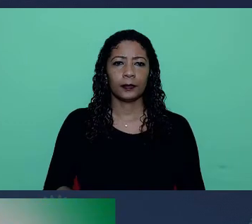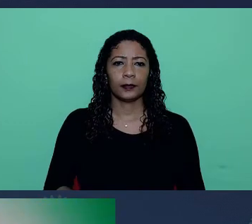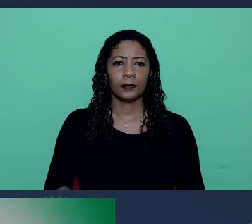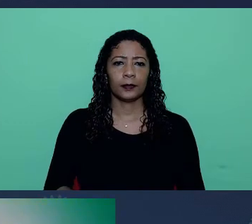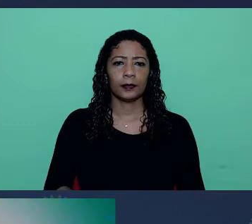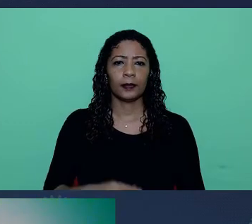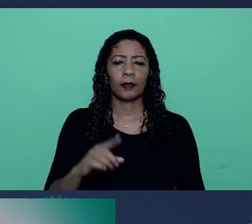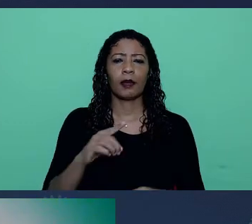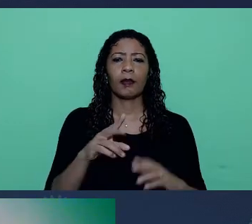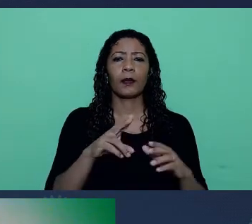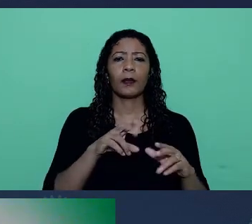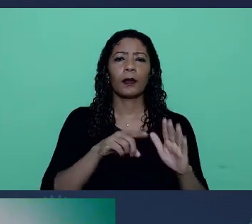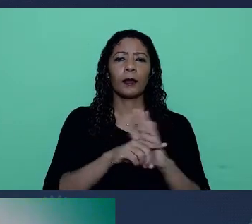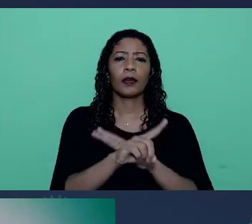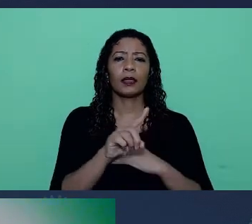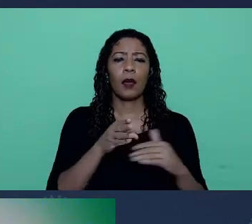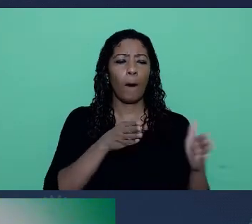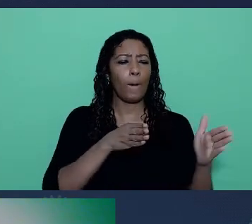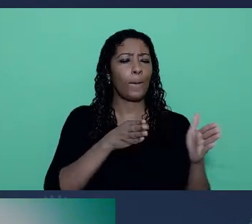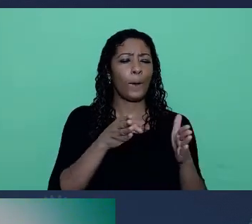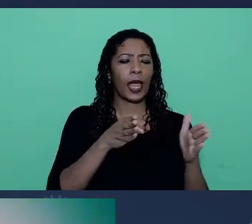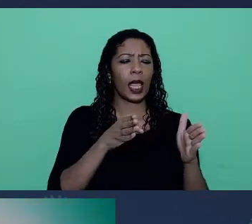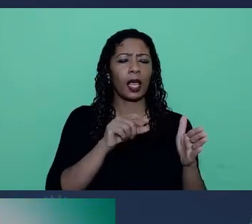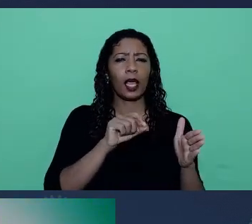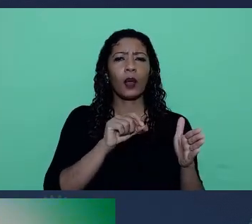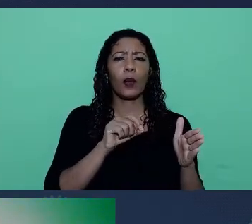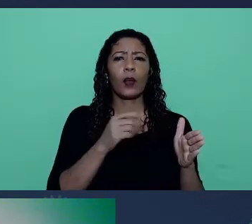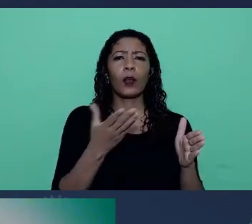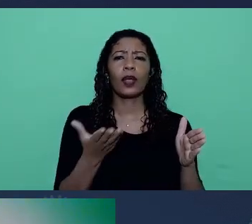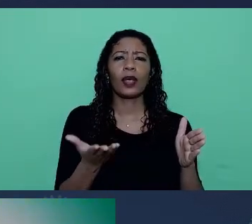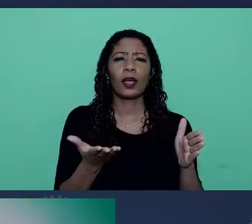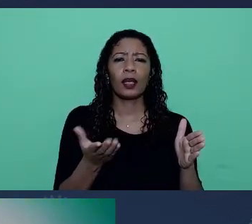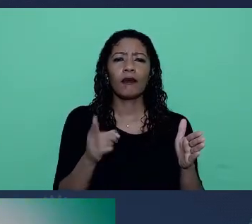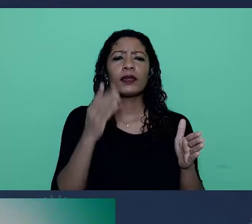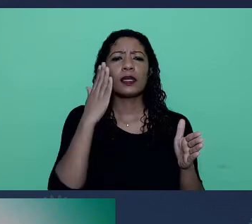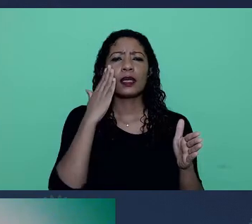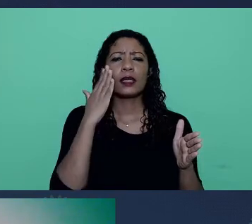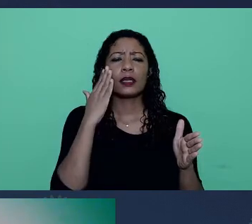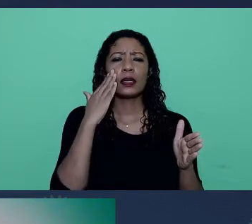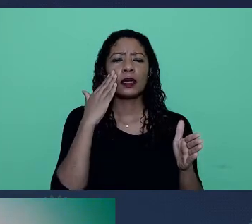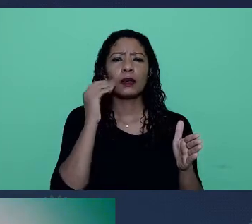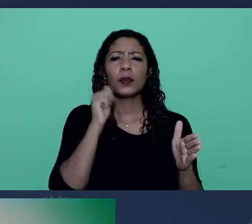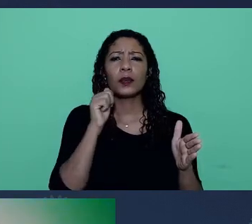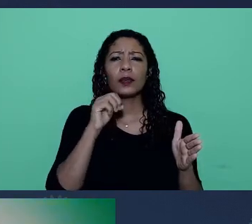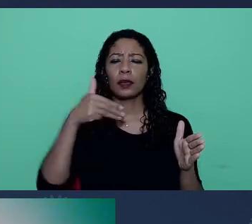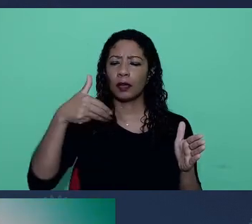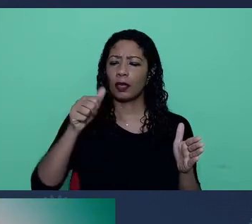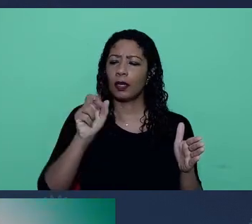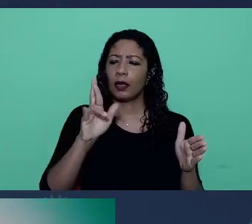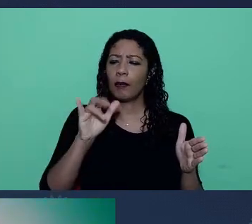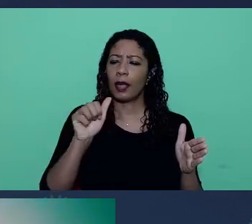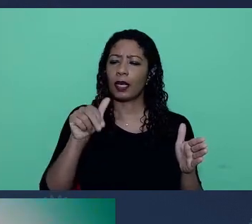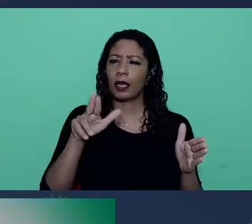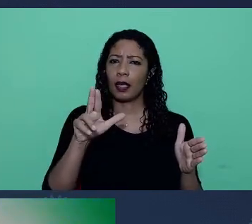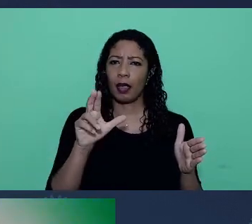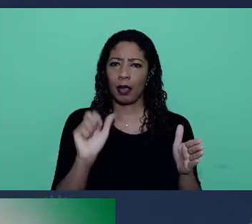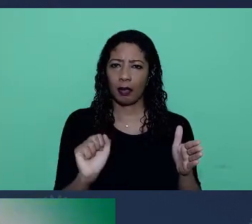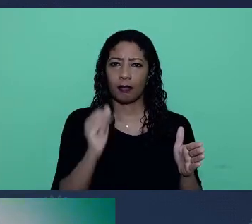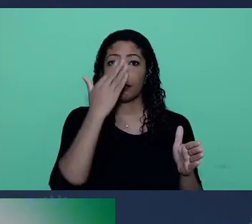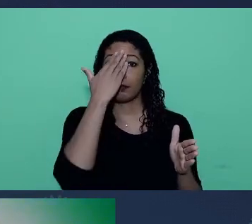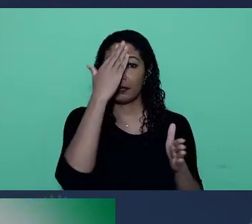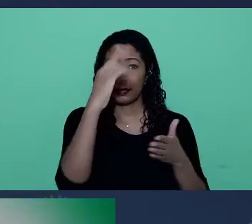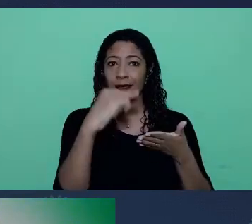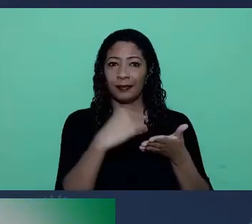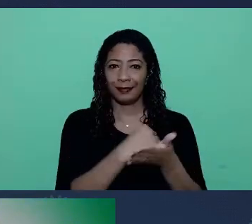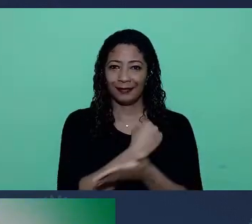Período, provavelmente o que você quer saber aqui, Mariana, muito obrigado pela